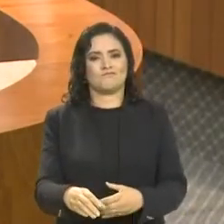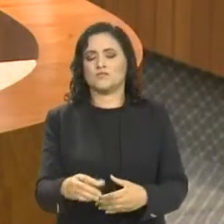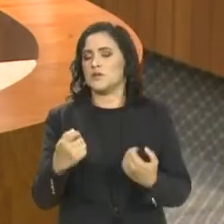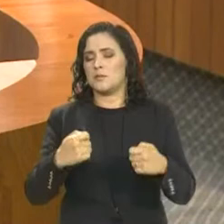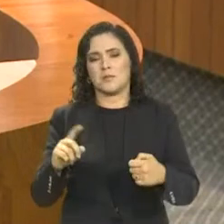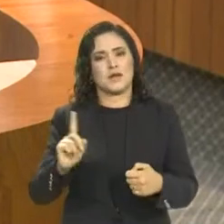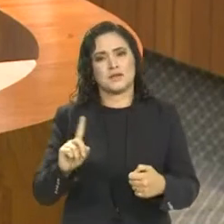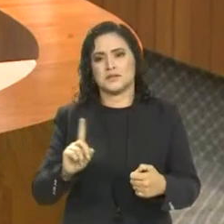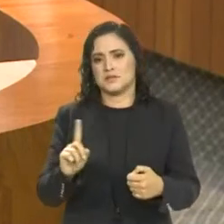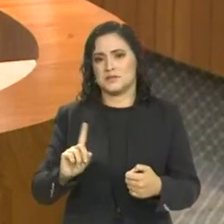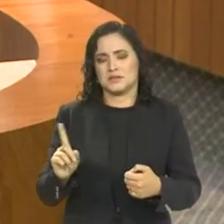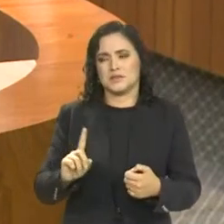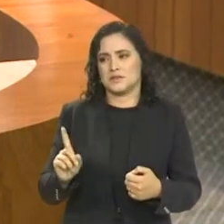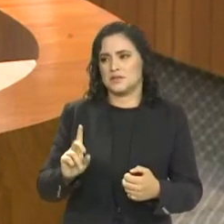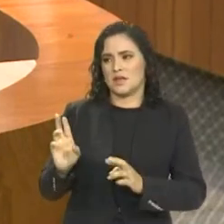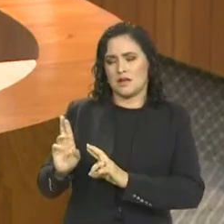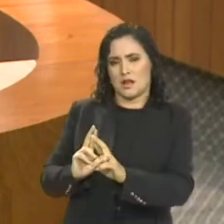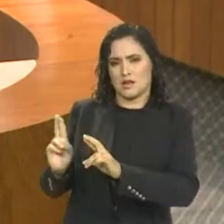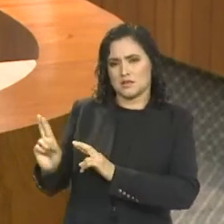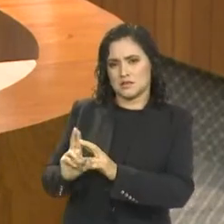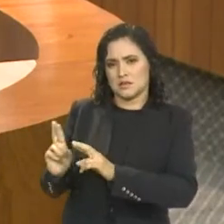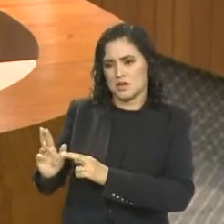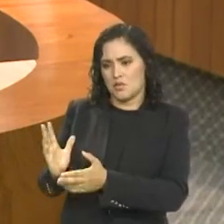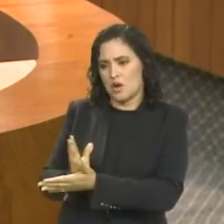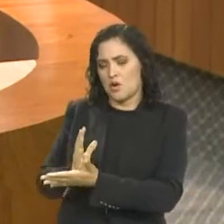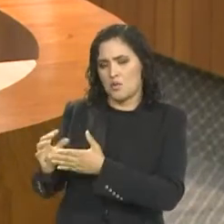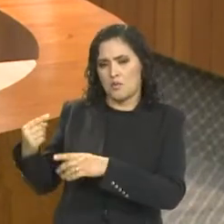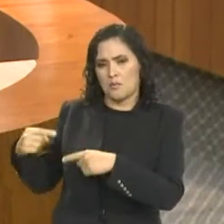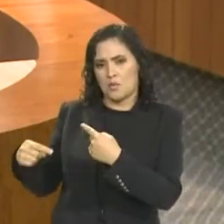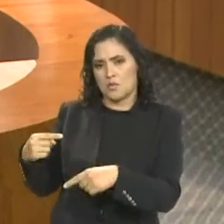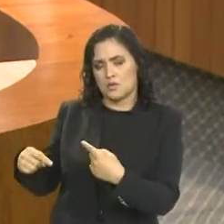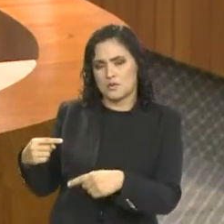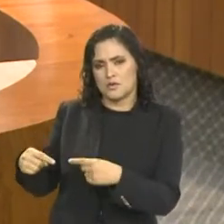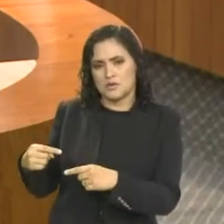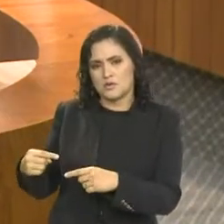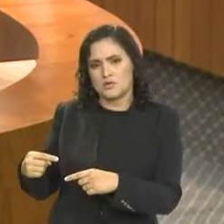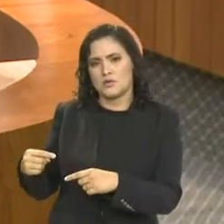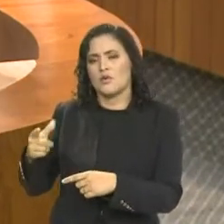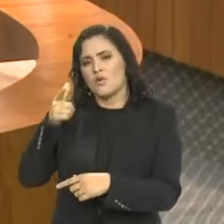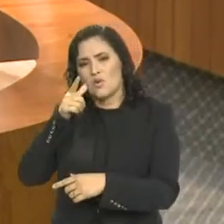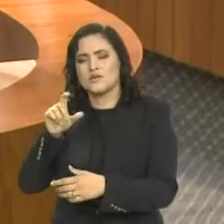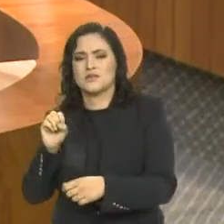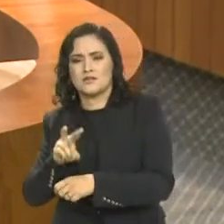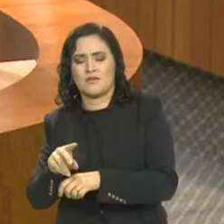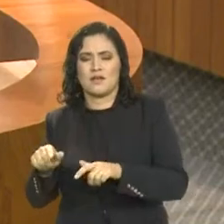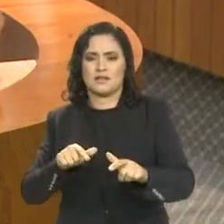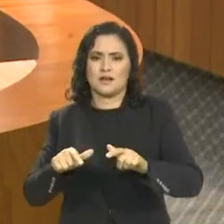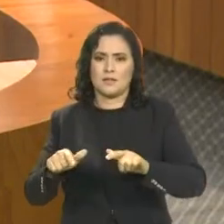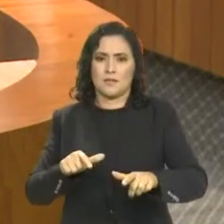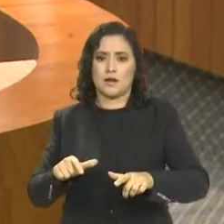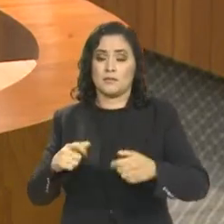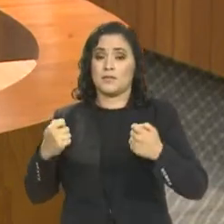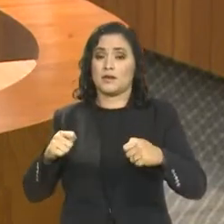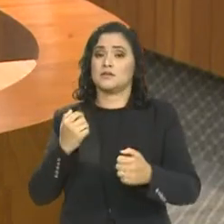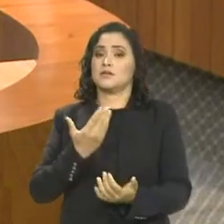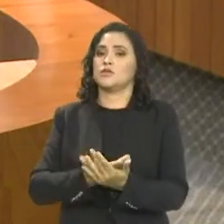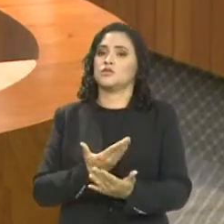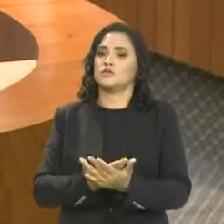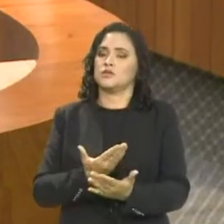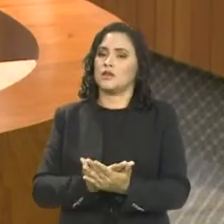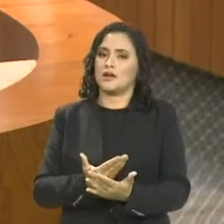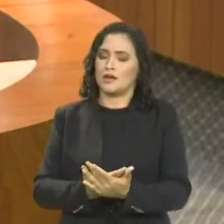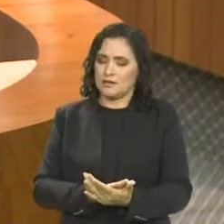exclusivamente da força do seu trabalho, da força do seu estudo. É uma falta de respeito o que estão fazendo nos últimos 7 anos